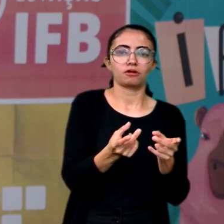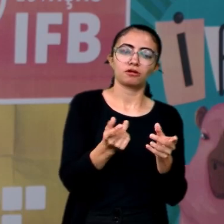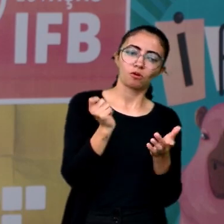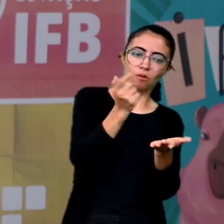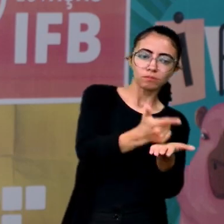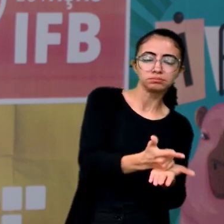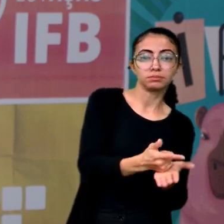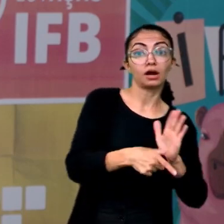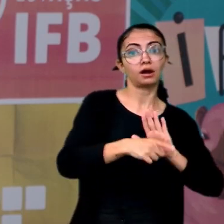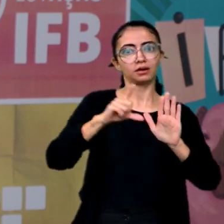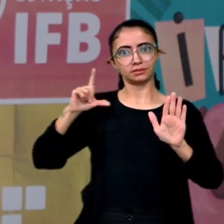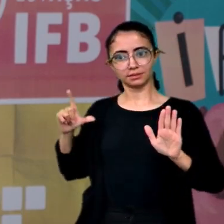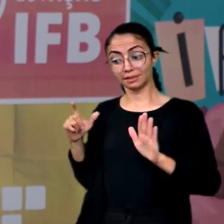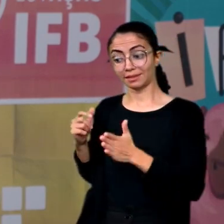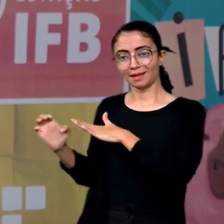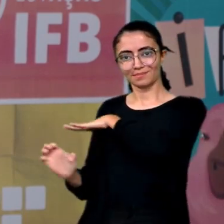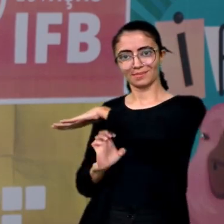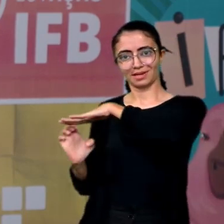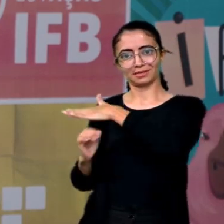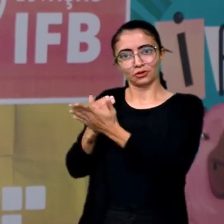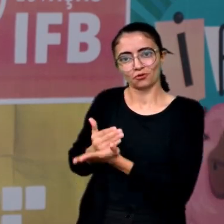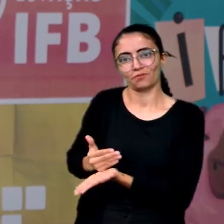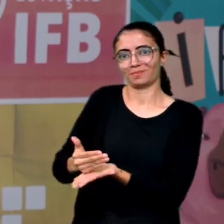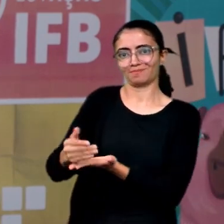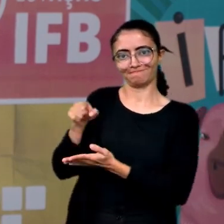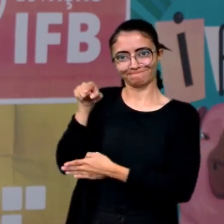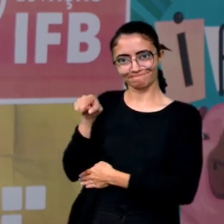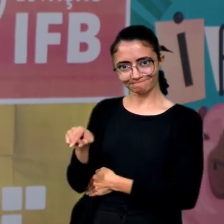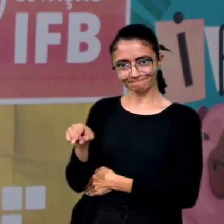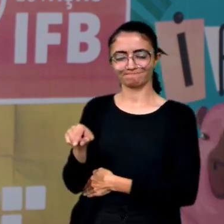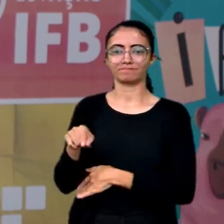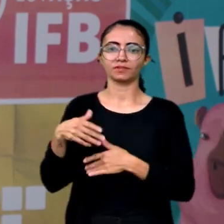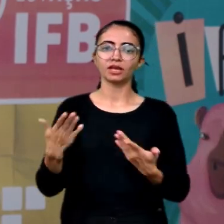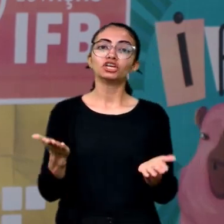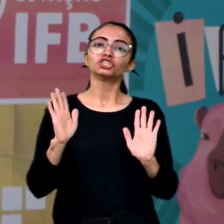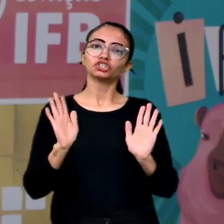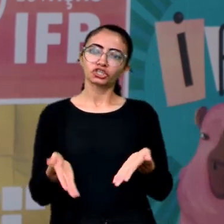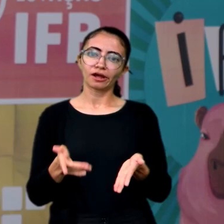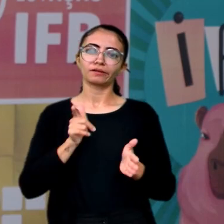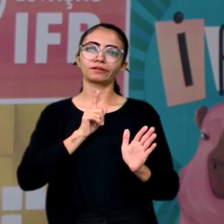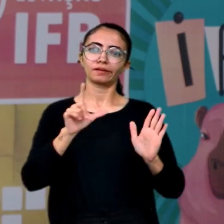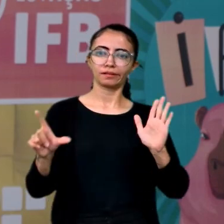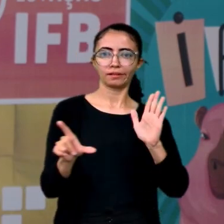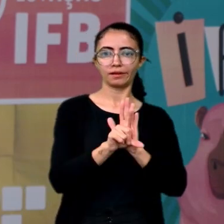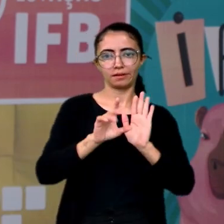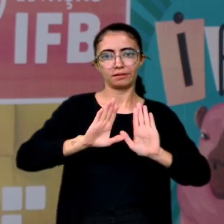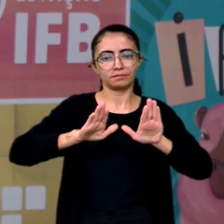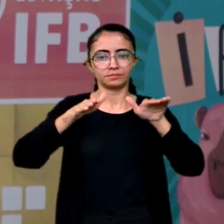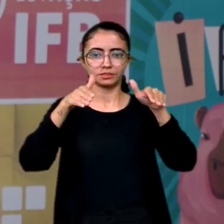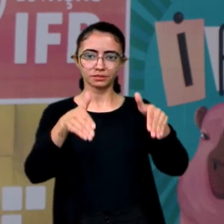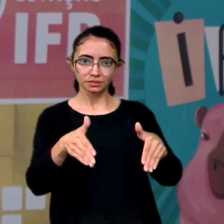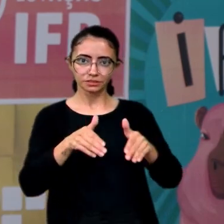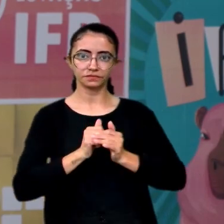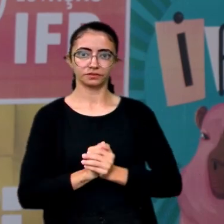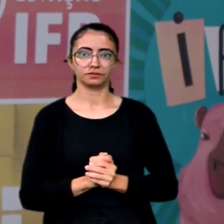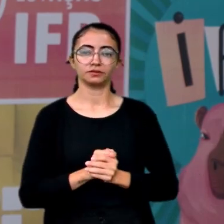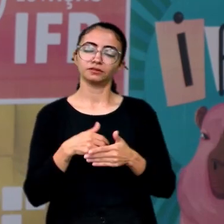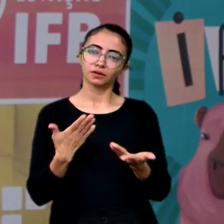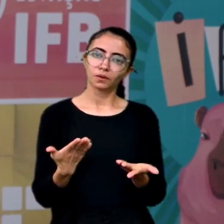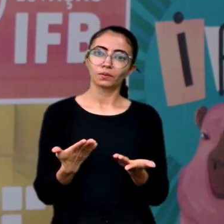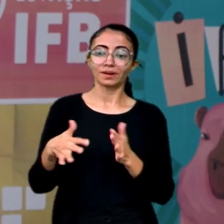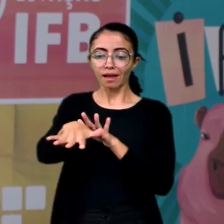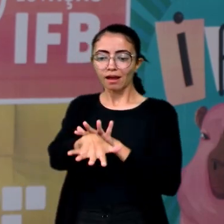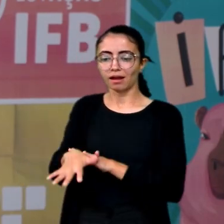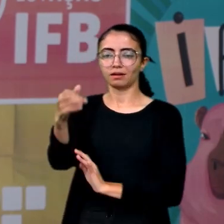gente já tem essas leis, né? A lei da logística reversa, a política nacional dos resíduos sólidos. Então, começa na